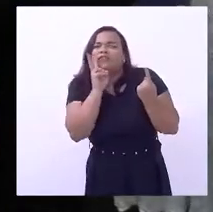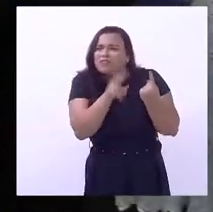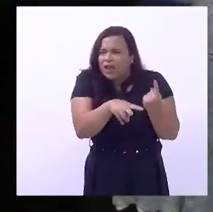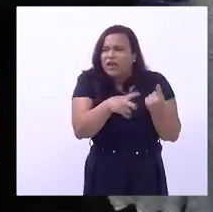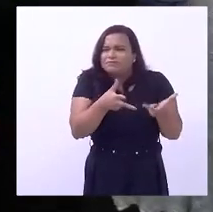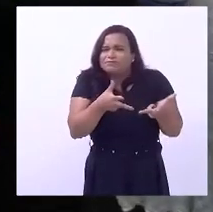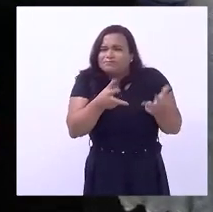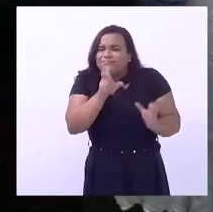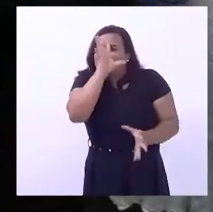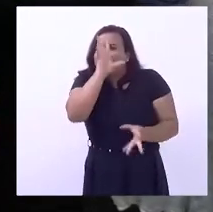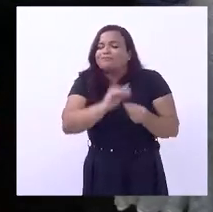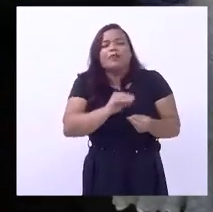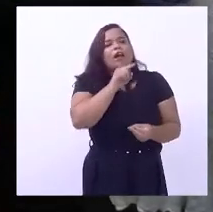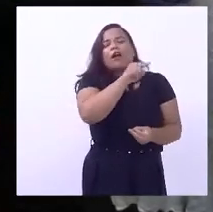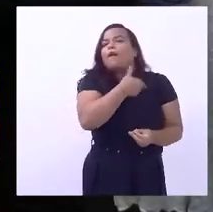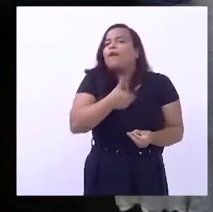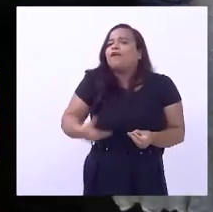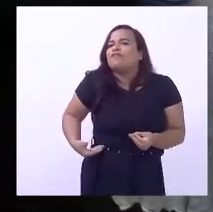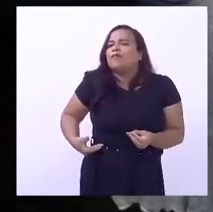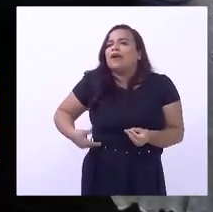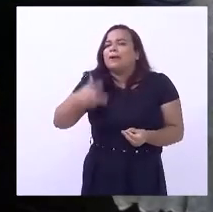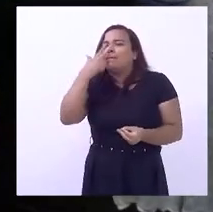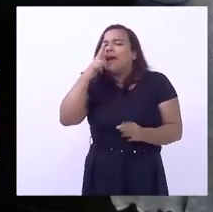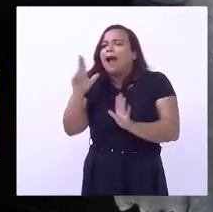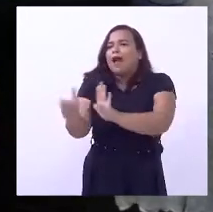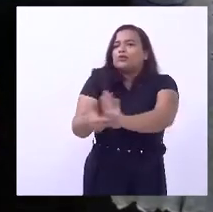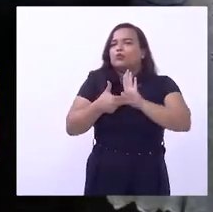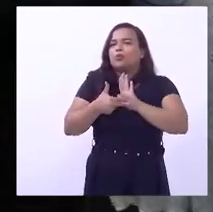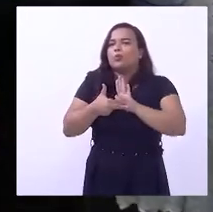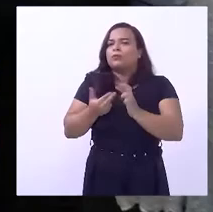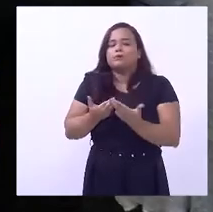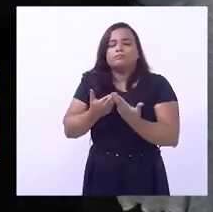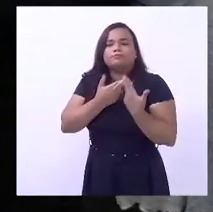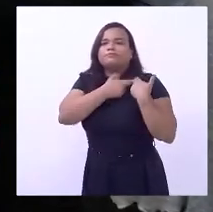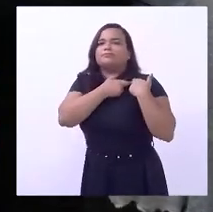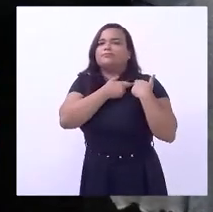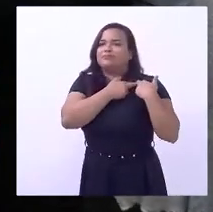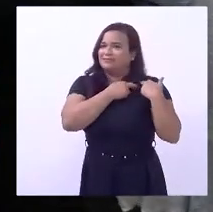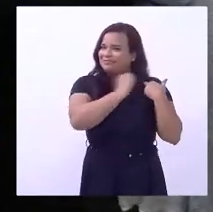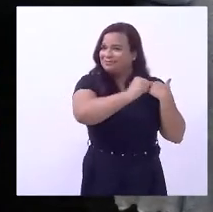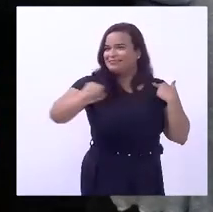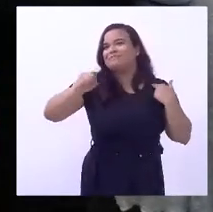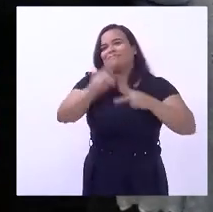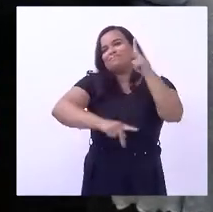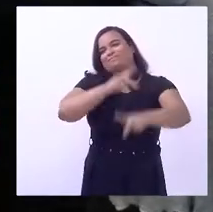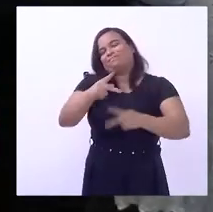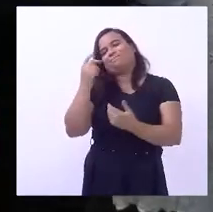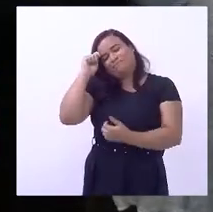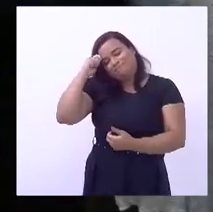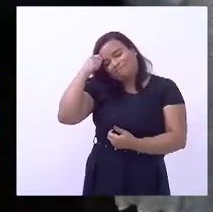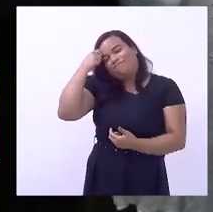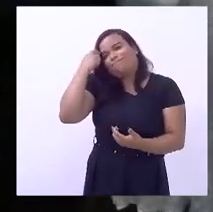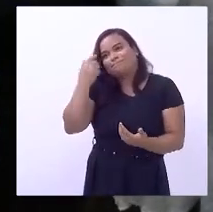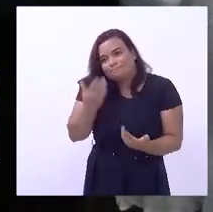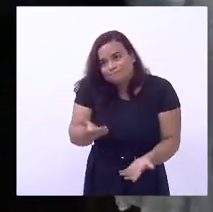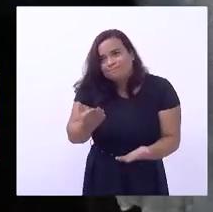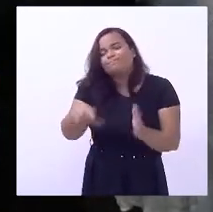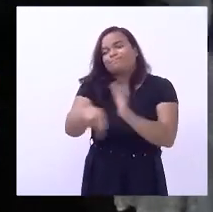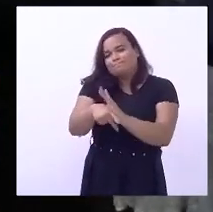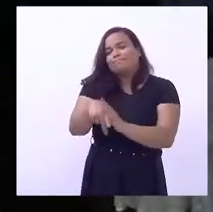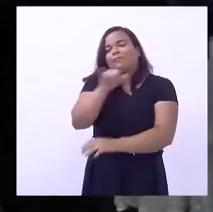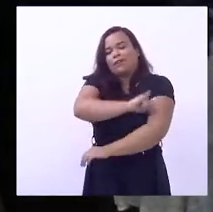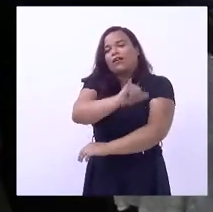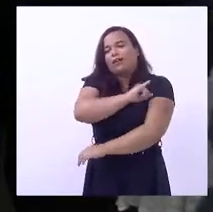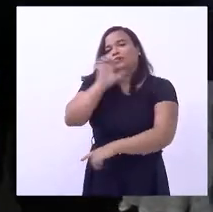evidentemente, que esse governo esteja assumindo para si o genocídio da juventude preta no estado do Rio de